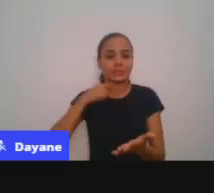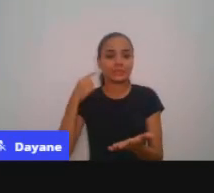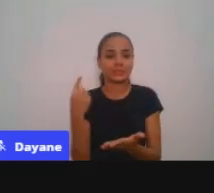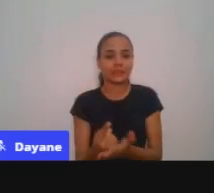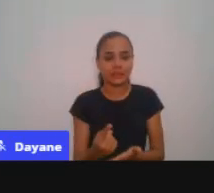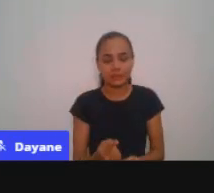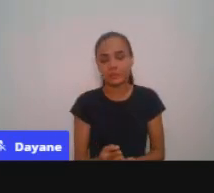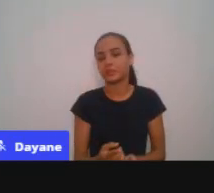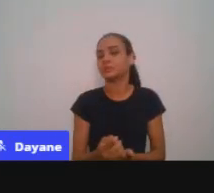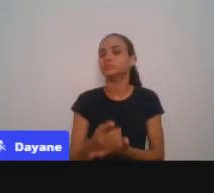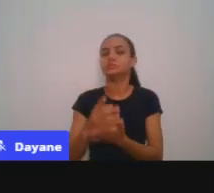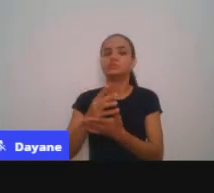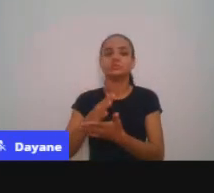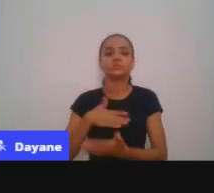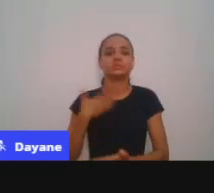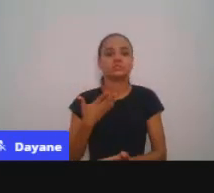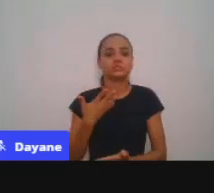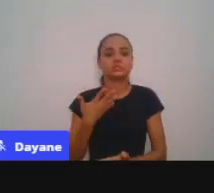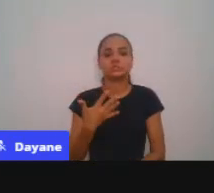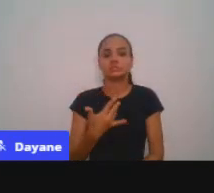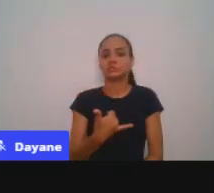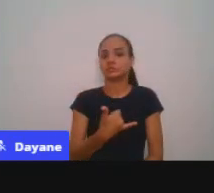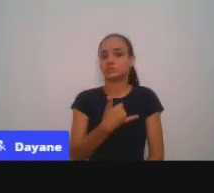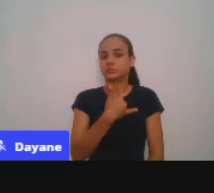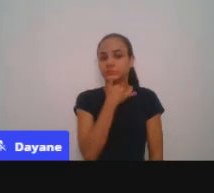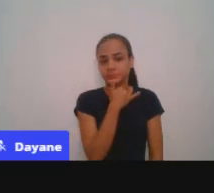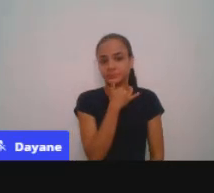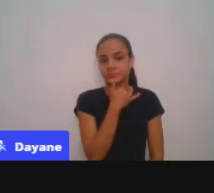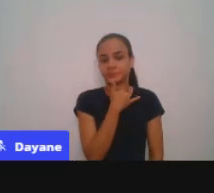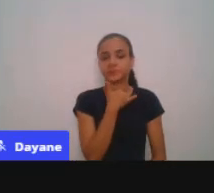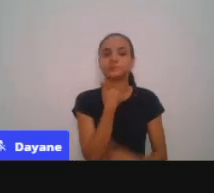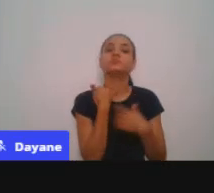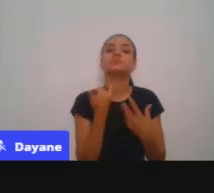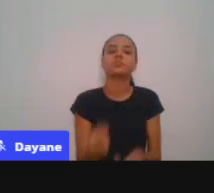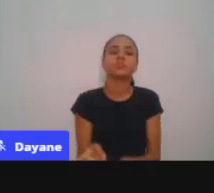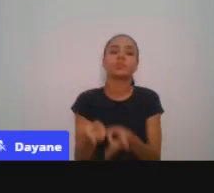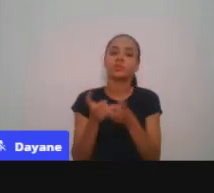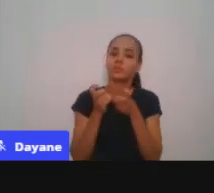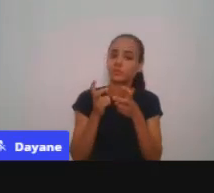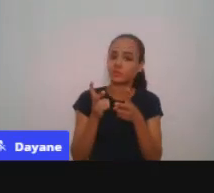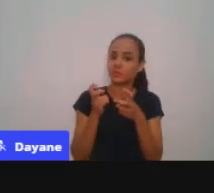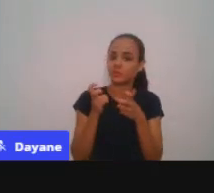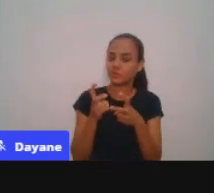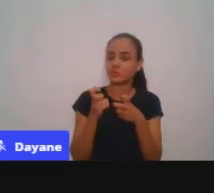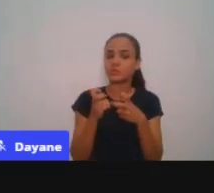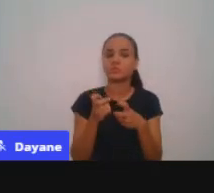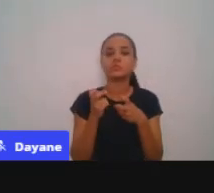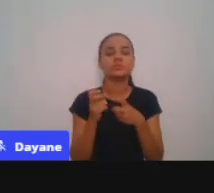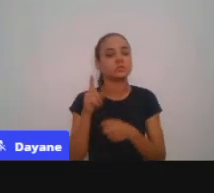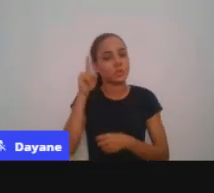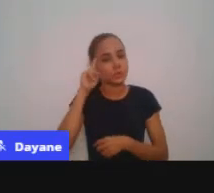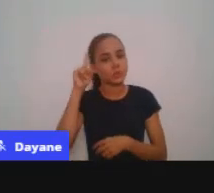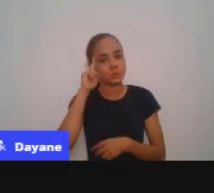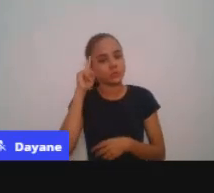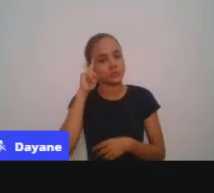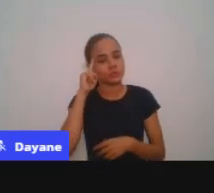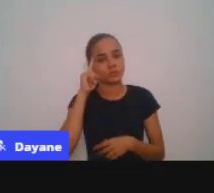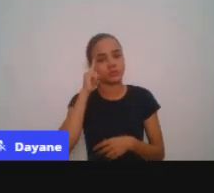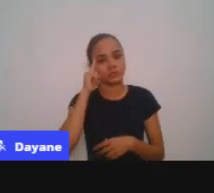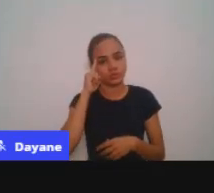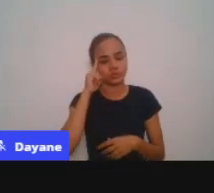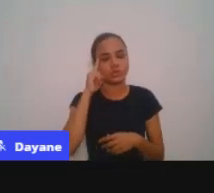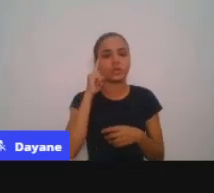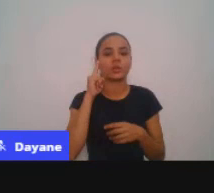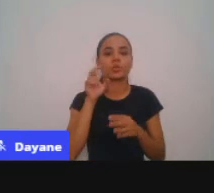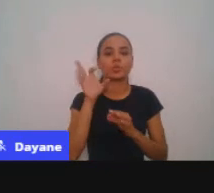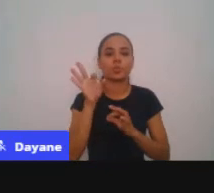caso, infelizmente, nós vemos o nosso cotidiano, nós vemos a nossa rotina, nós vemos a nossa